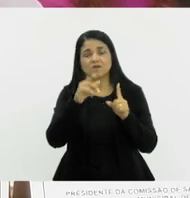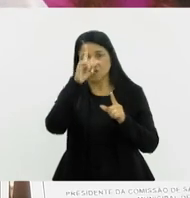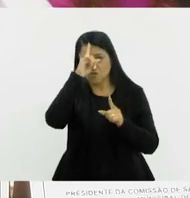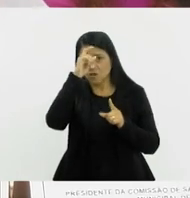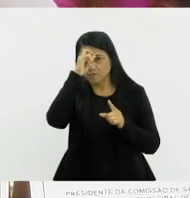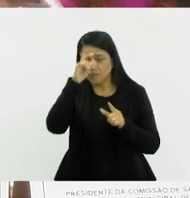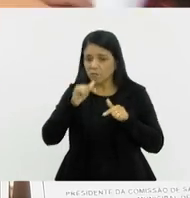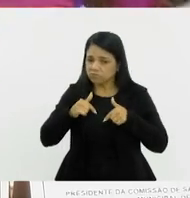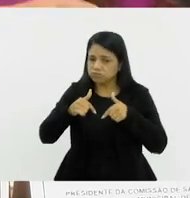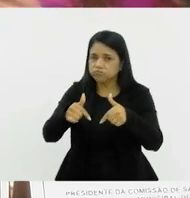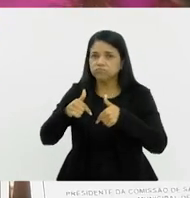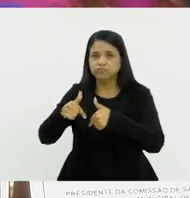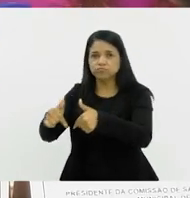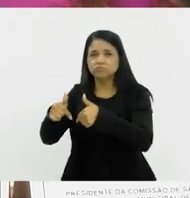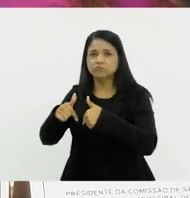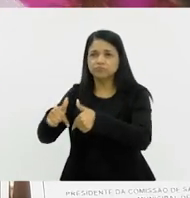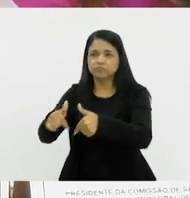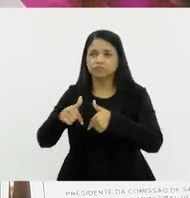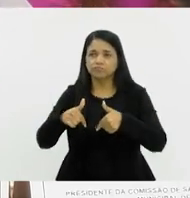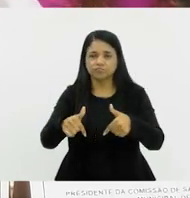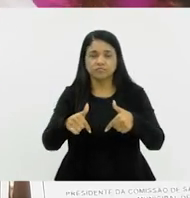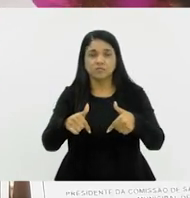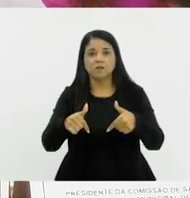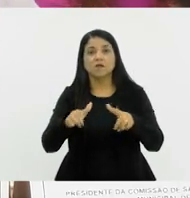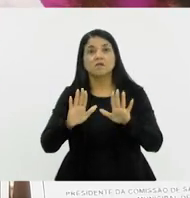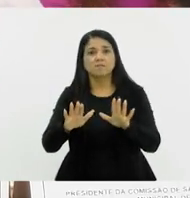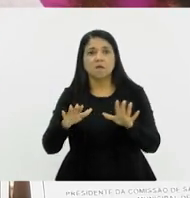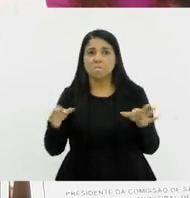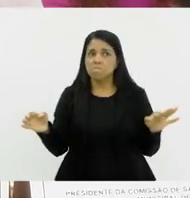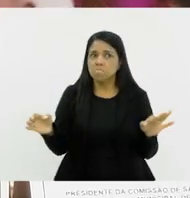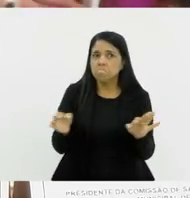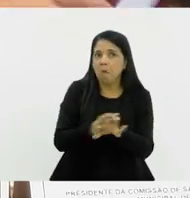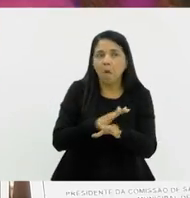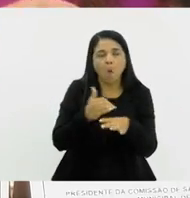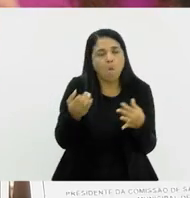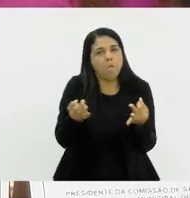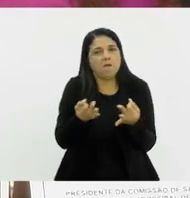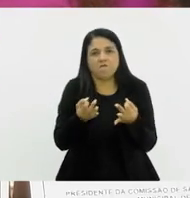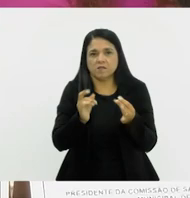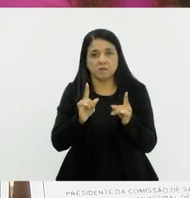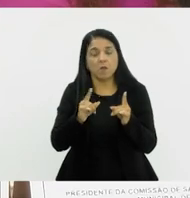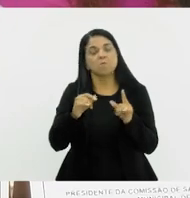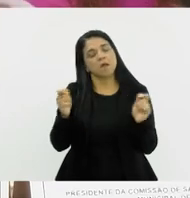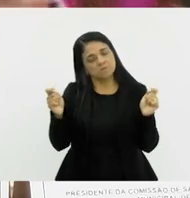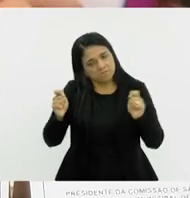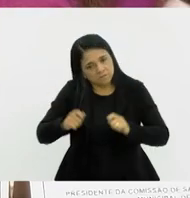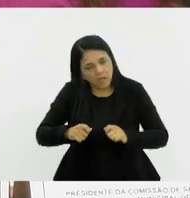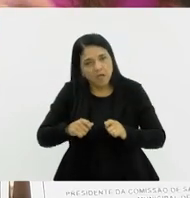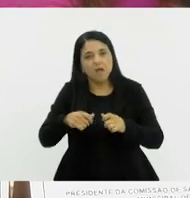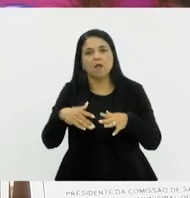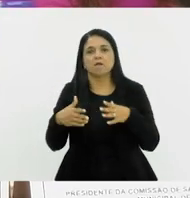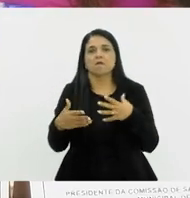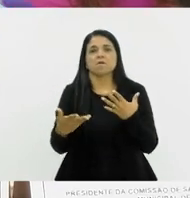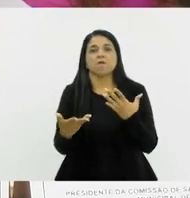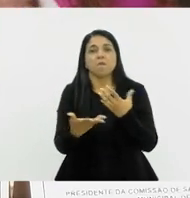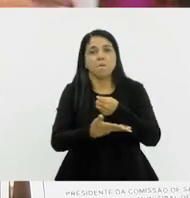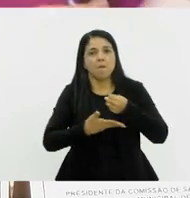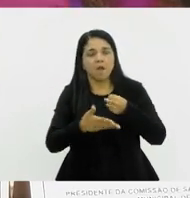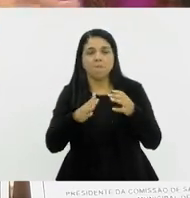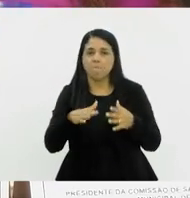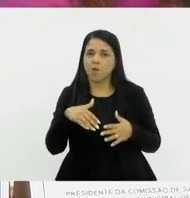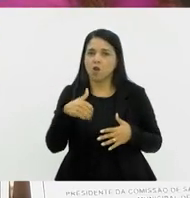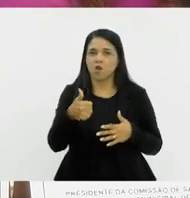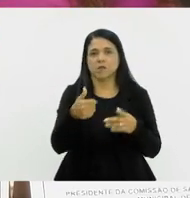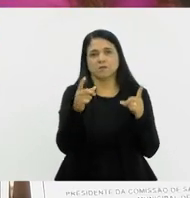na, sua... Talvez não na, plena capacidade, mas minimamente com a melhoria no atendimento. Né? Então,